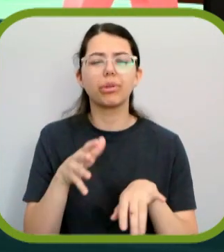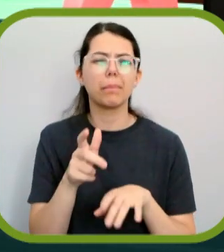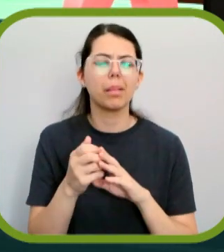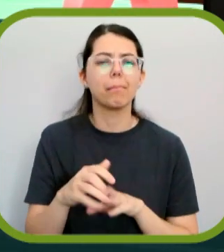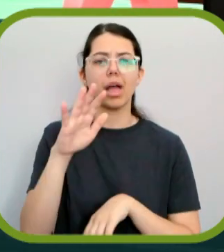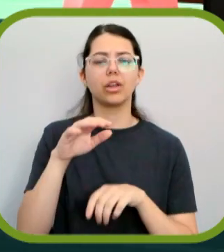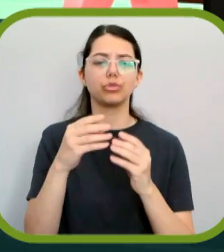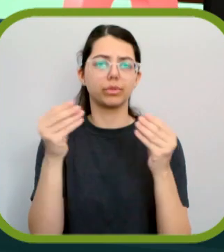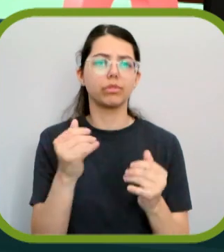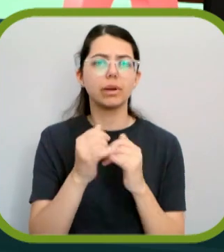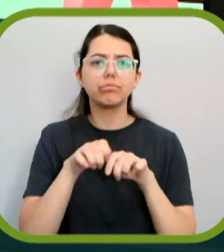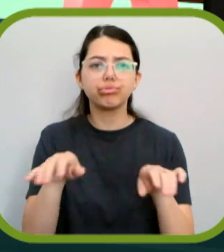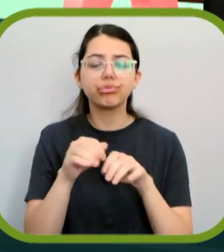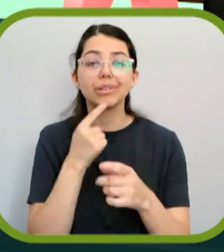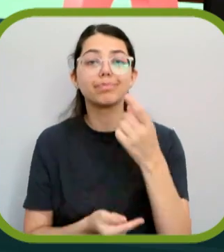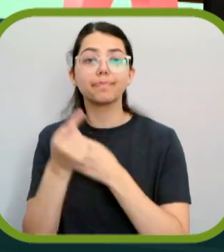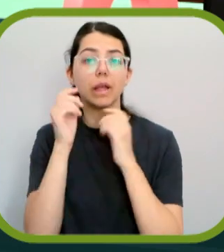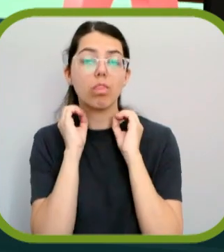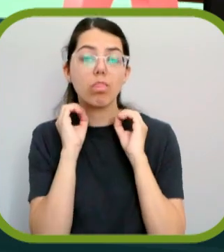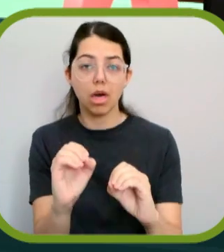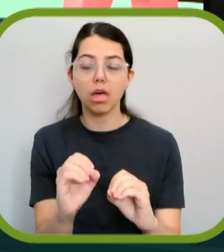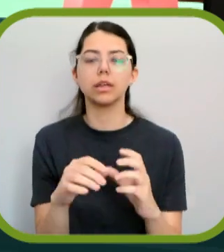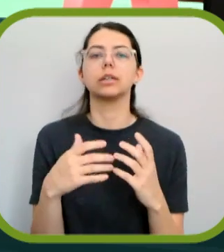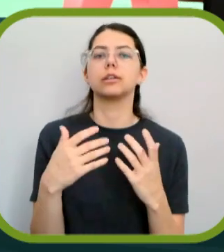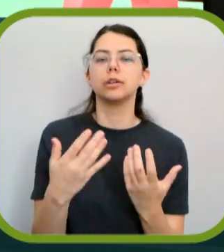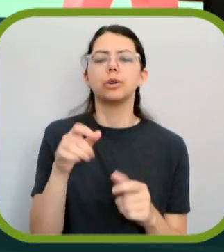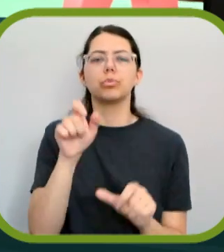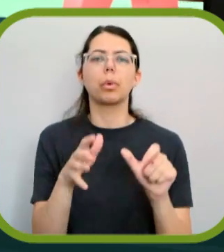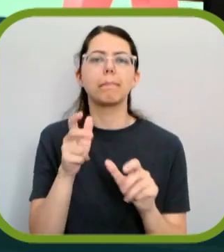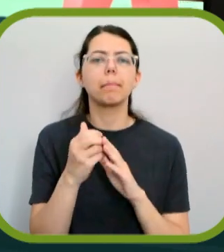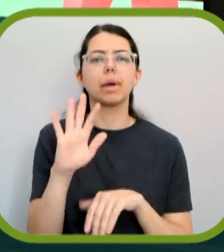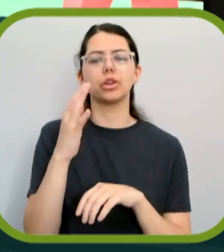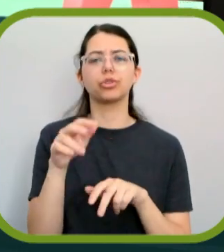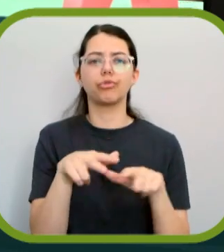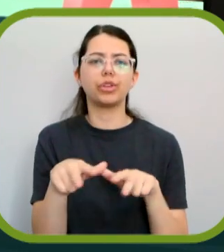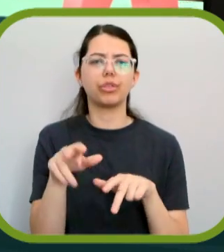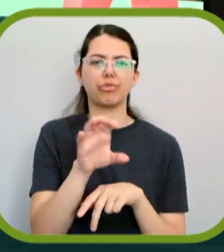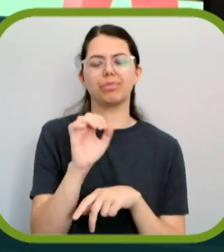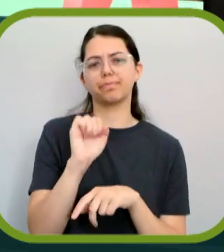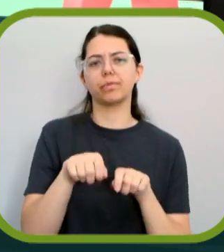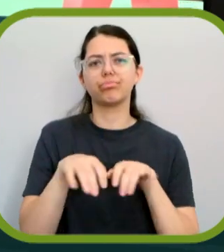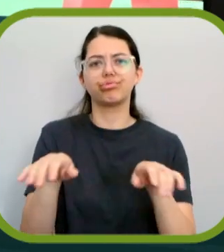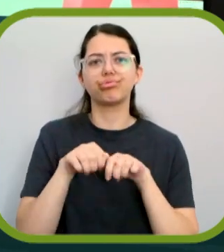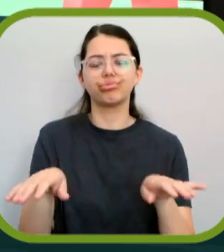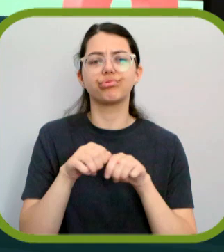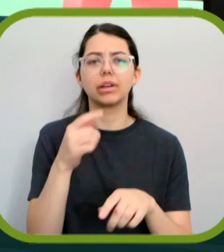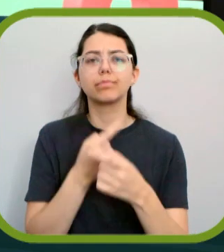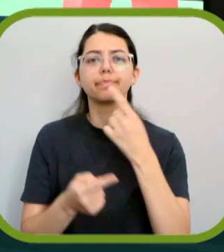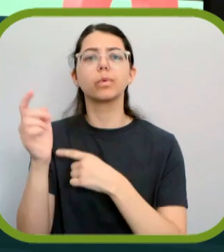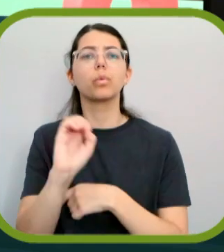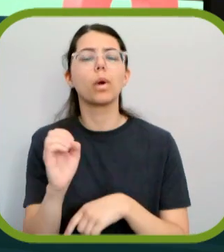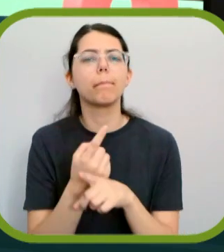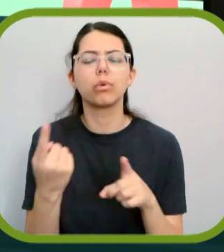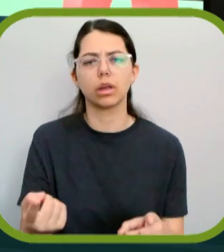partilhado por milhares nas redes sociais sem ser reportado. O que acha que leva milhares de pessoas a partilhar este tipo de conteúdos sem